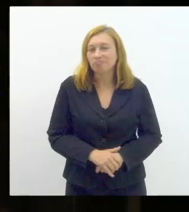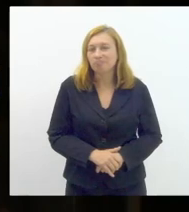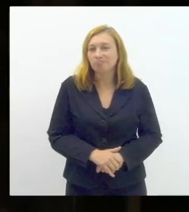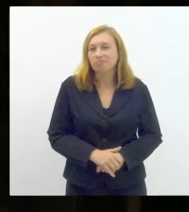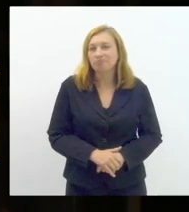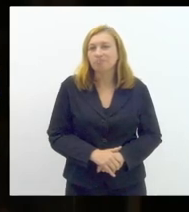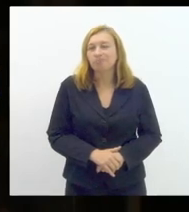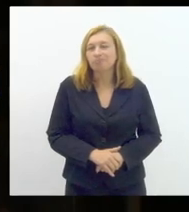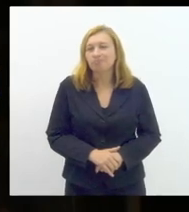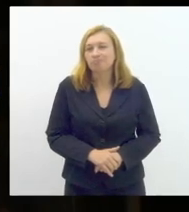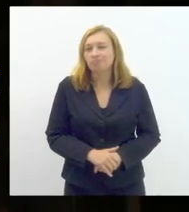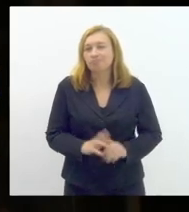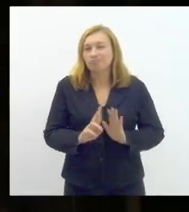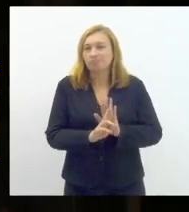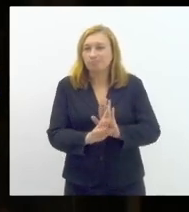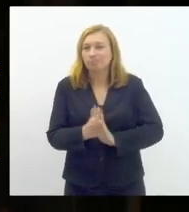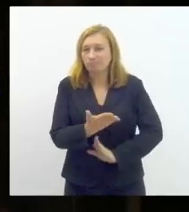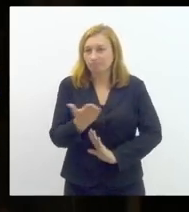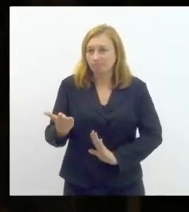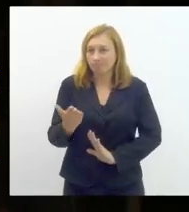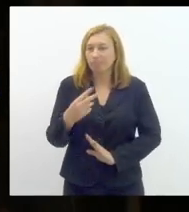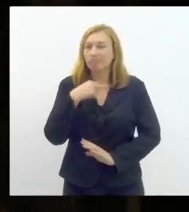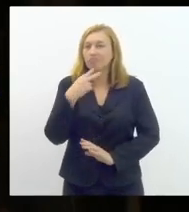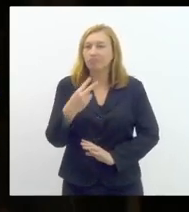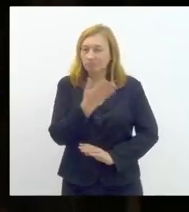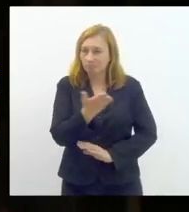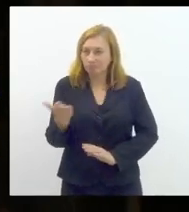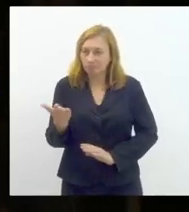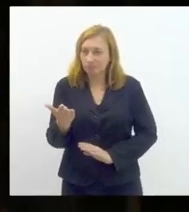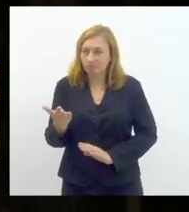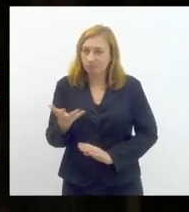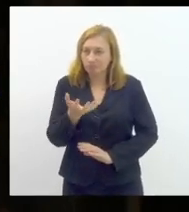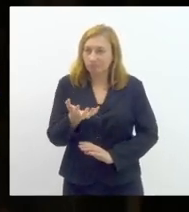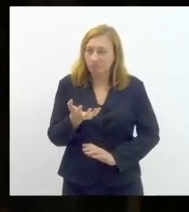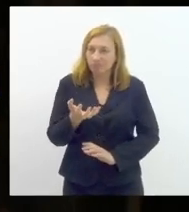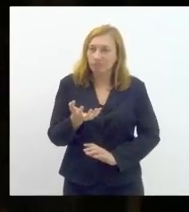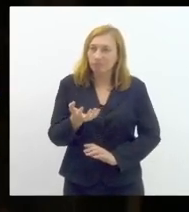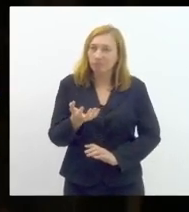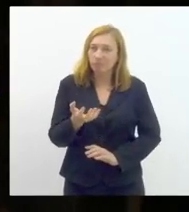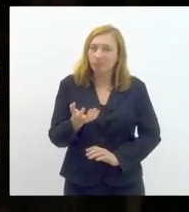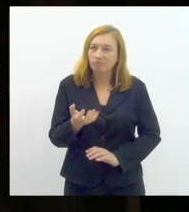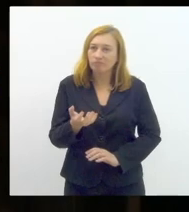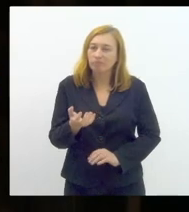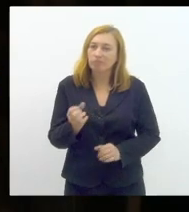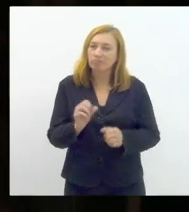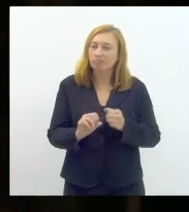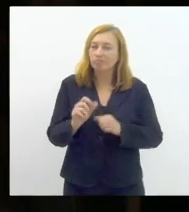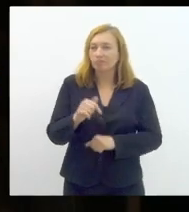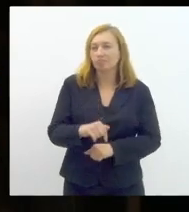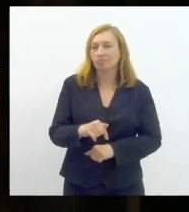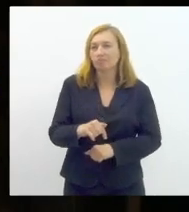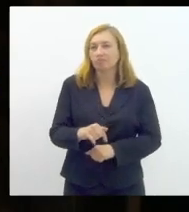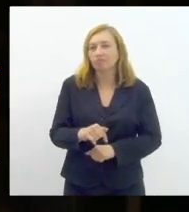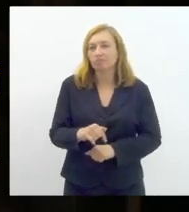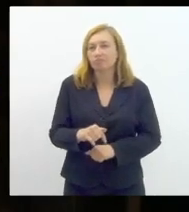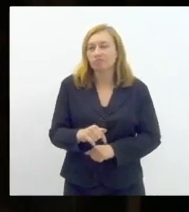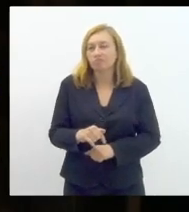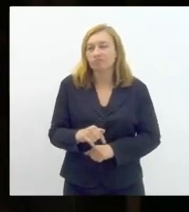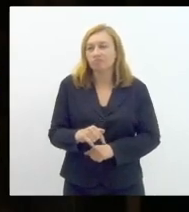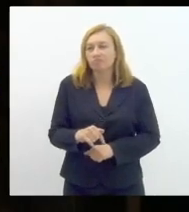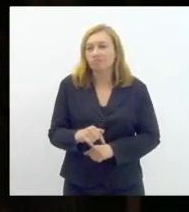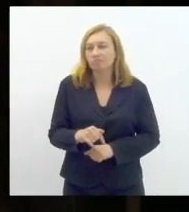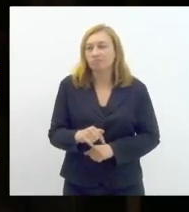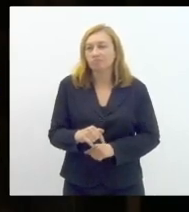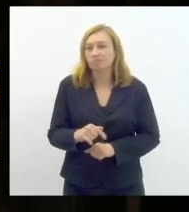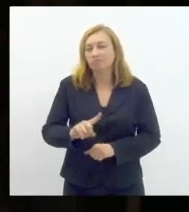eu estou aqui mais para representar vocês, ser a voz de vocês. Eu quero fazer disso aqui uma coisa que